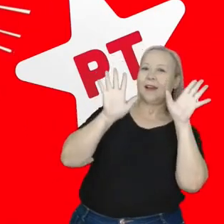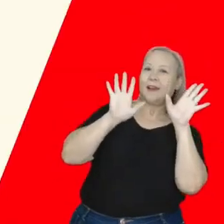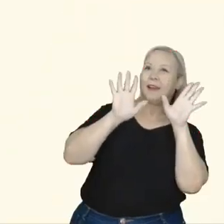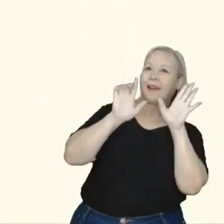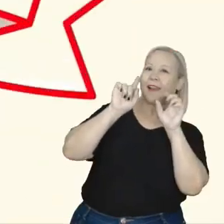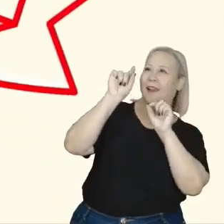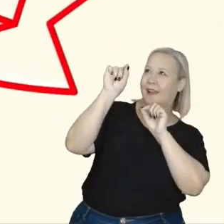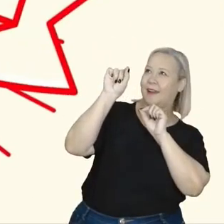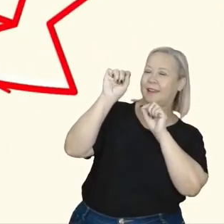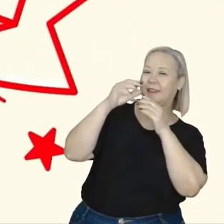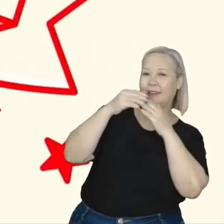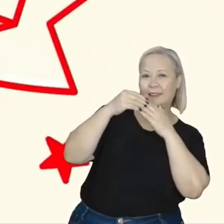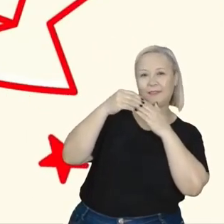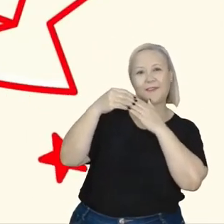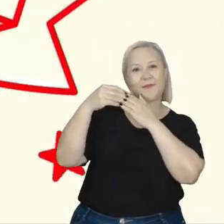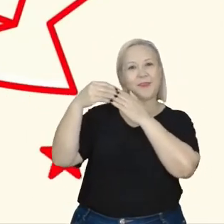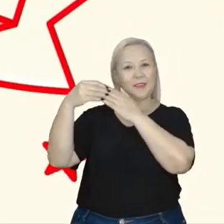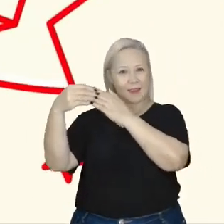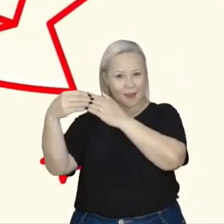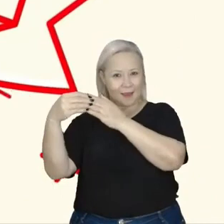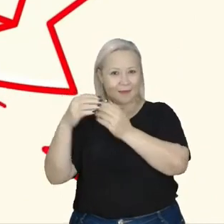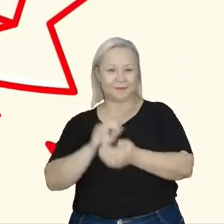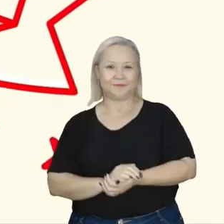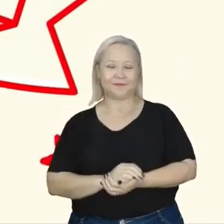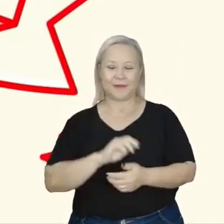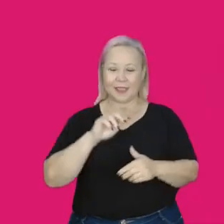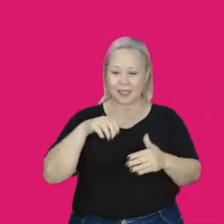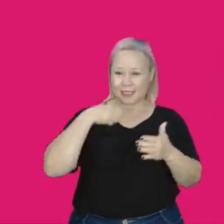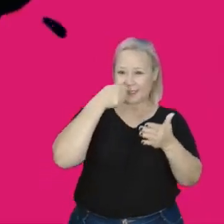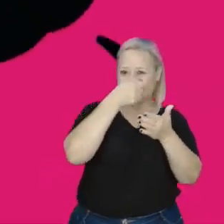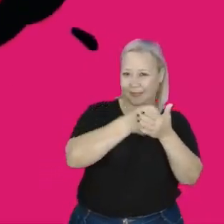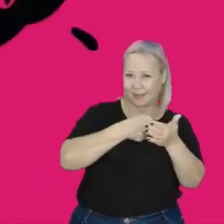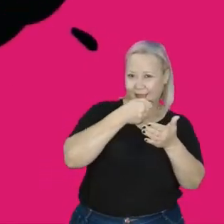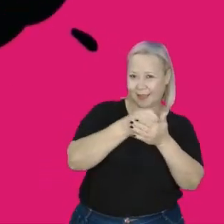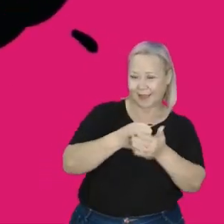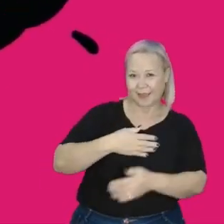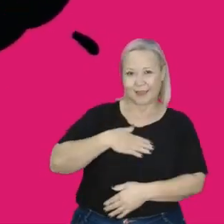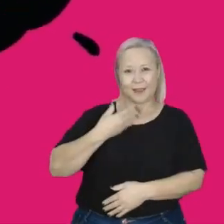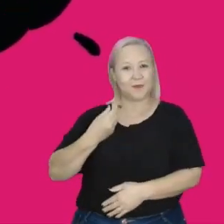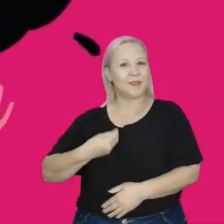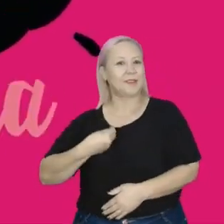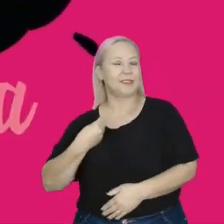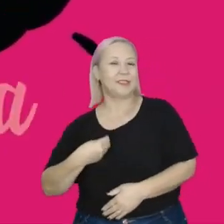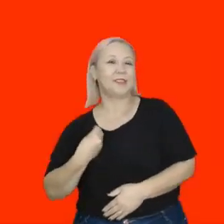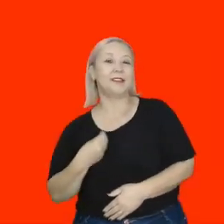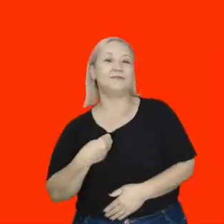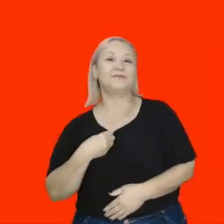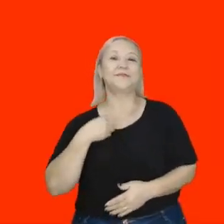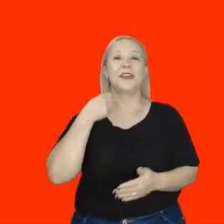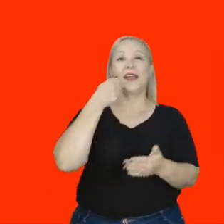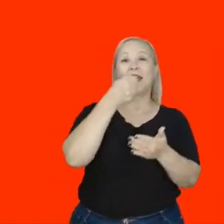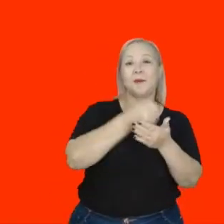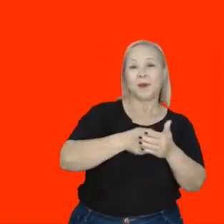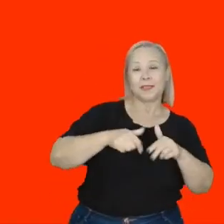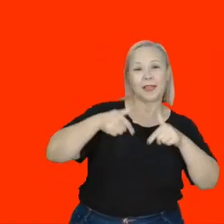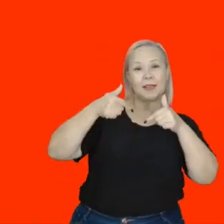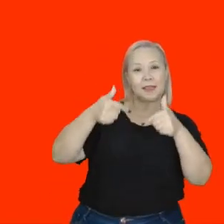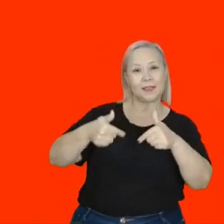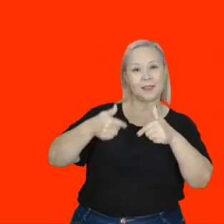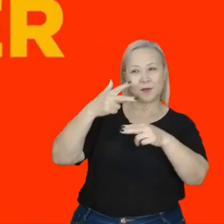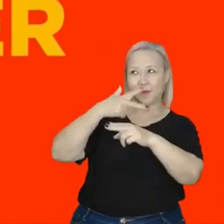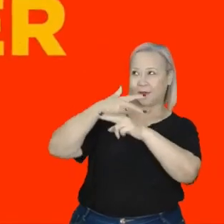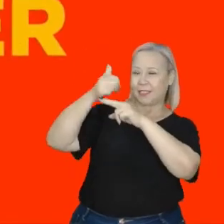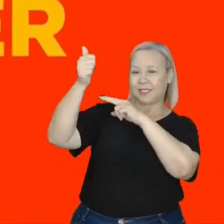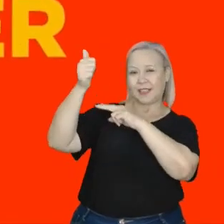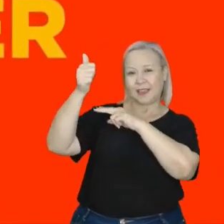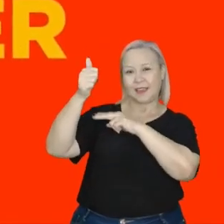brilha, ela é quem vai me guiar. Ser guerreira é minha sina,